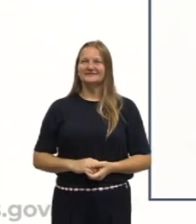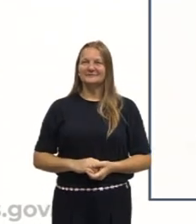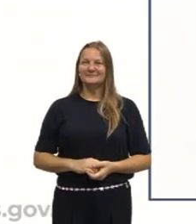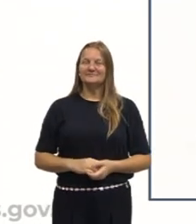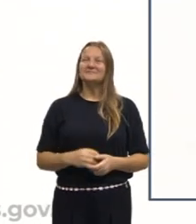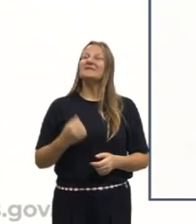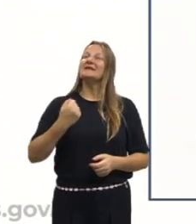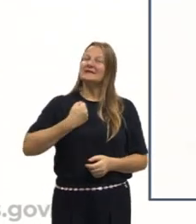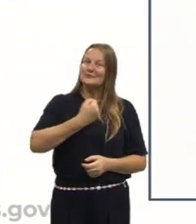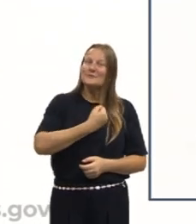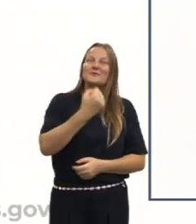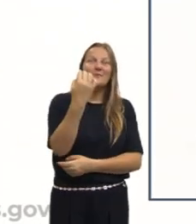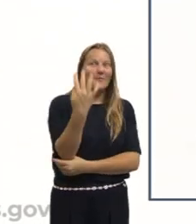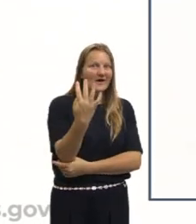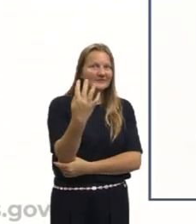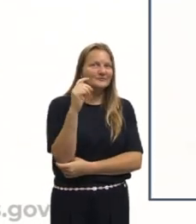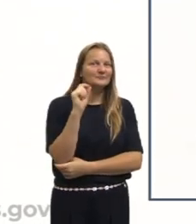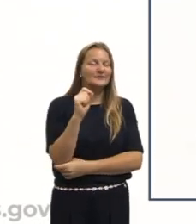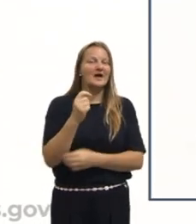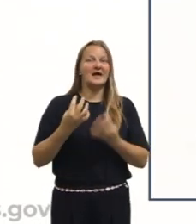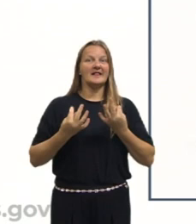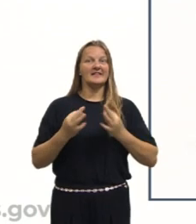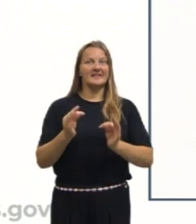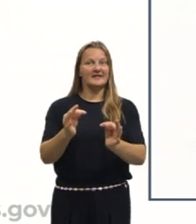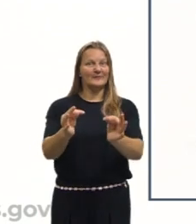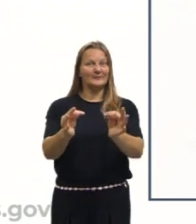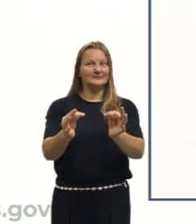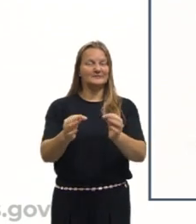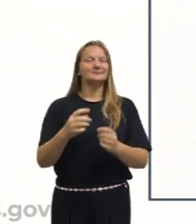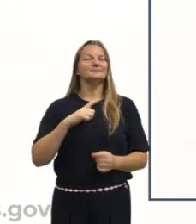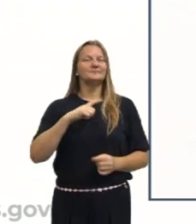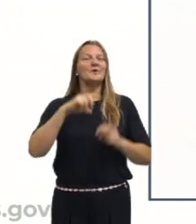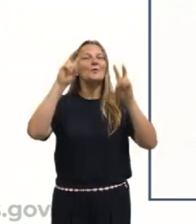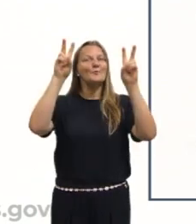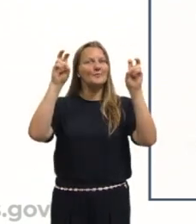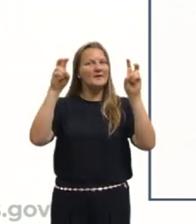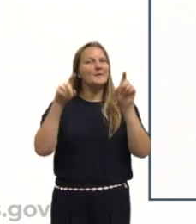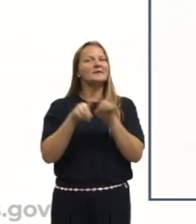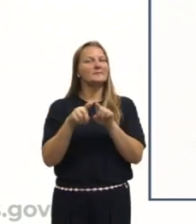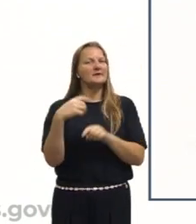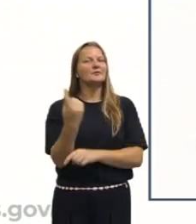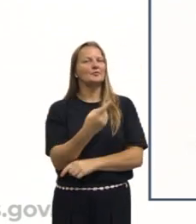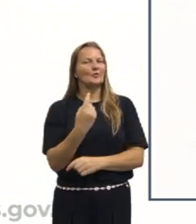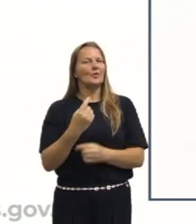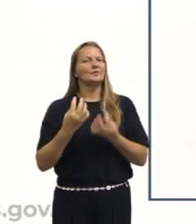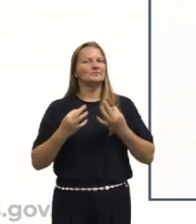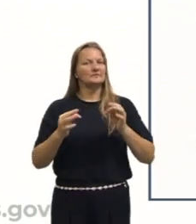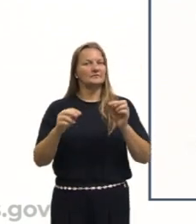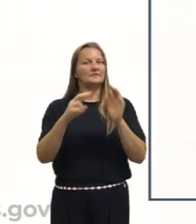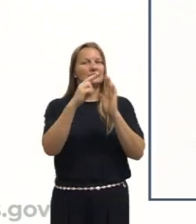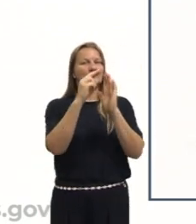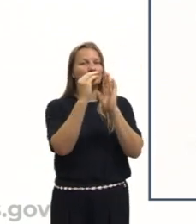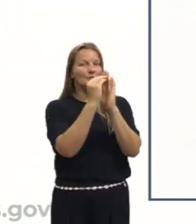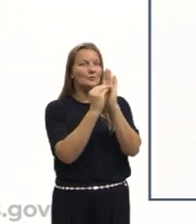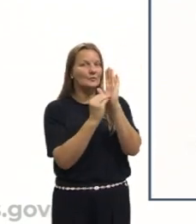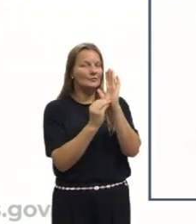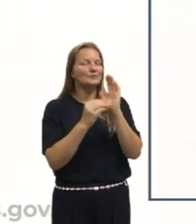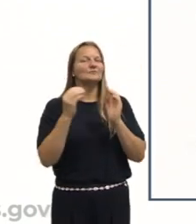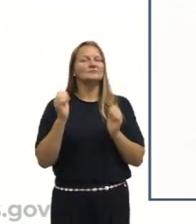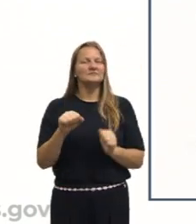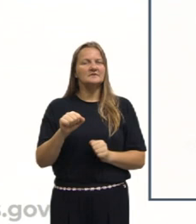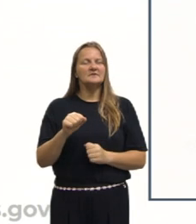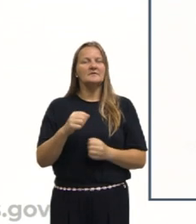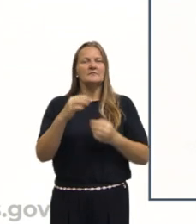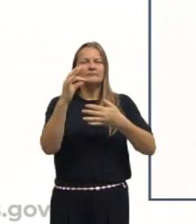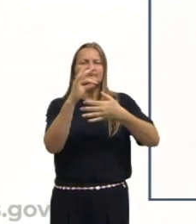na questão 4 fala sobre tecnologia né um tema que nós também chegamos a trabalhar né ele traz vários